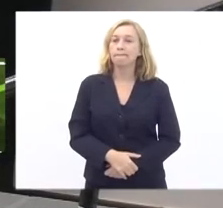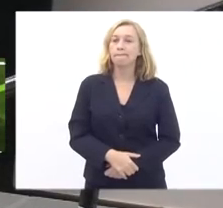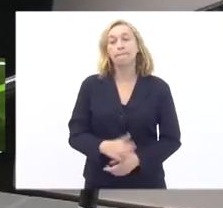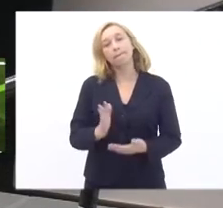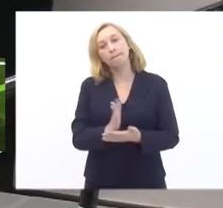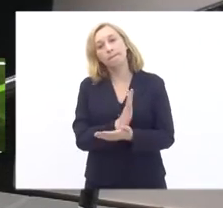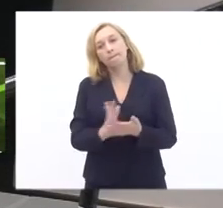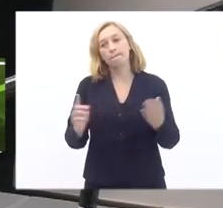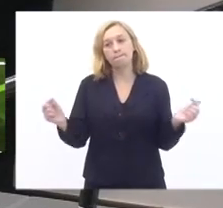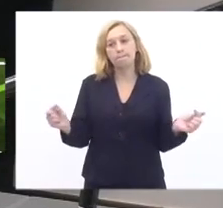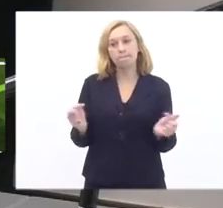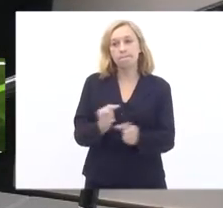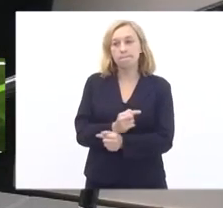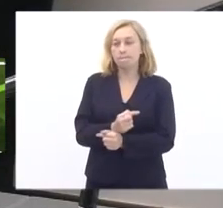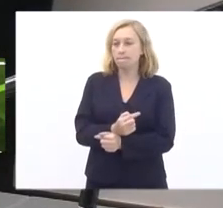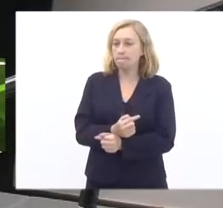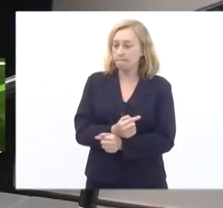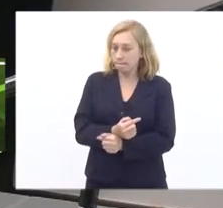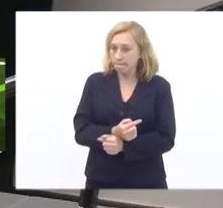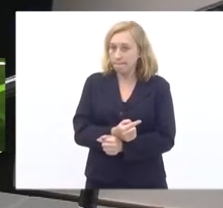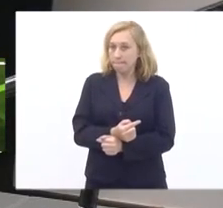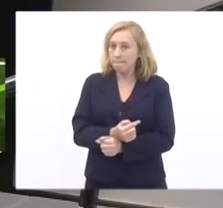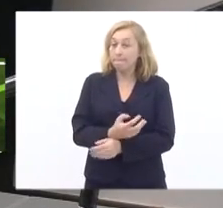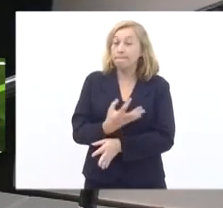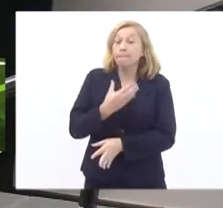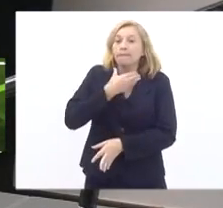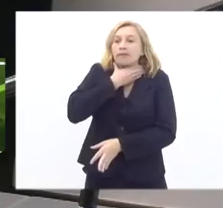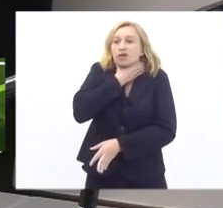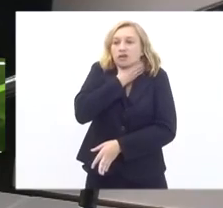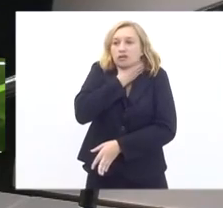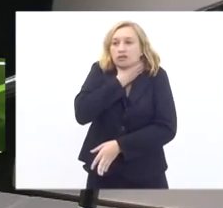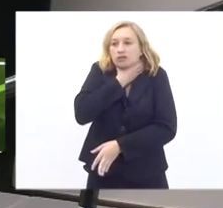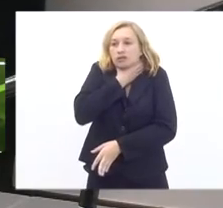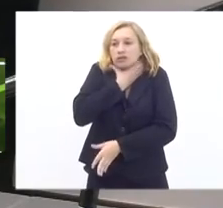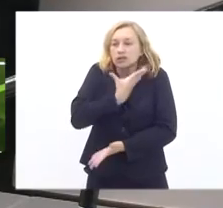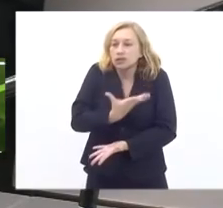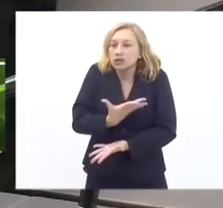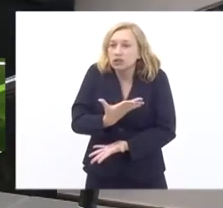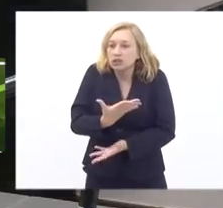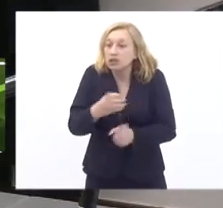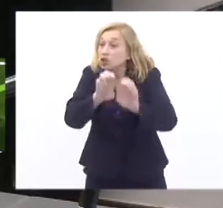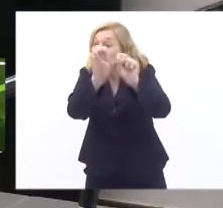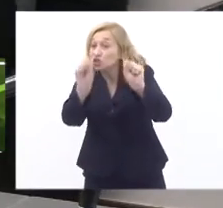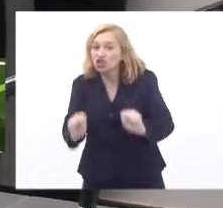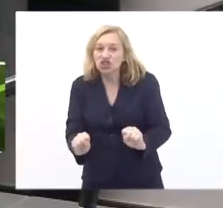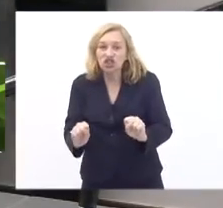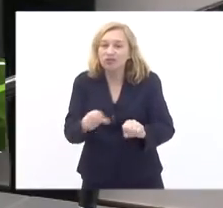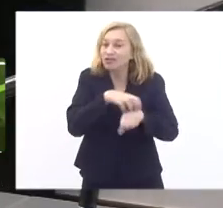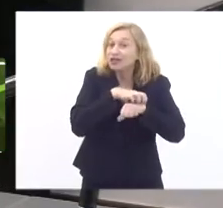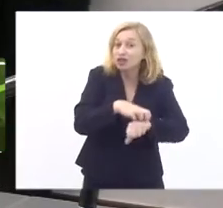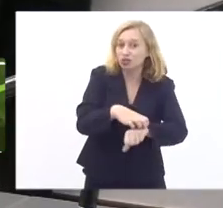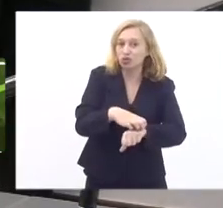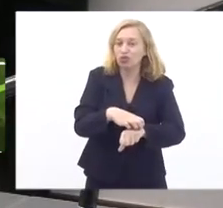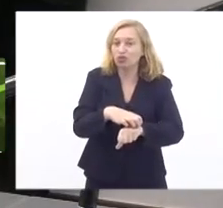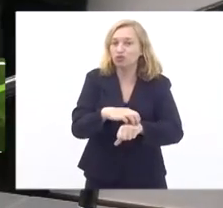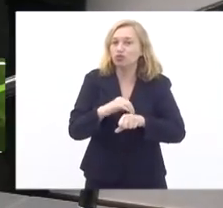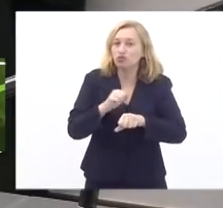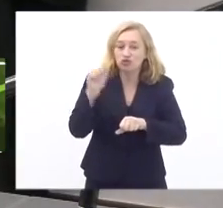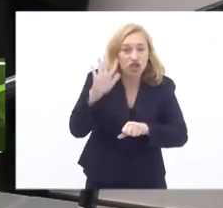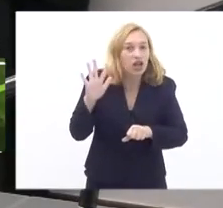que eu tenho, a crise é do sistema de transporte, como um